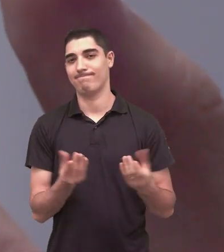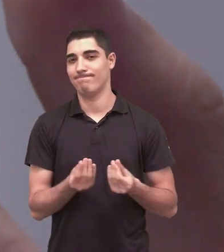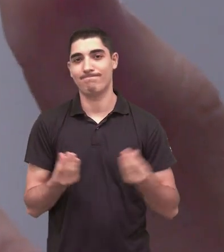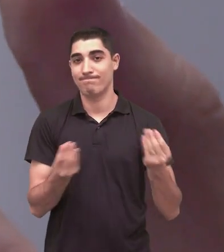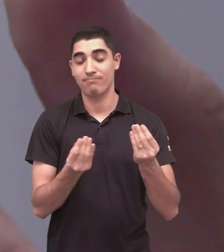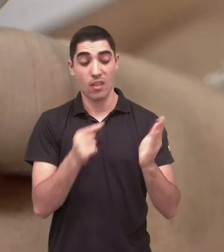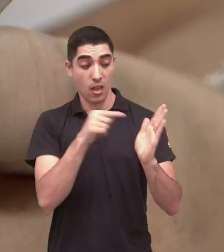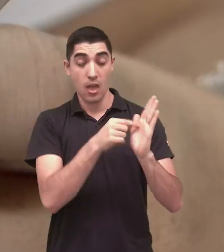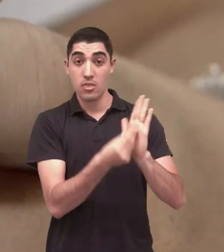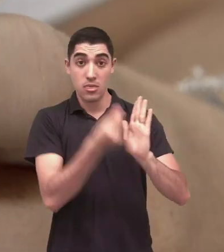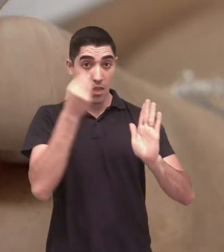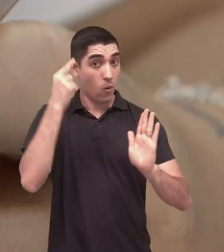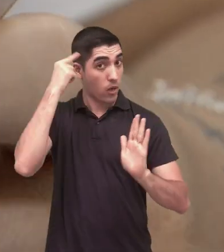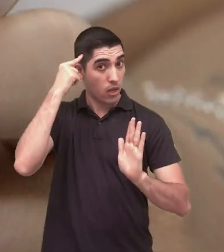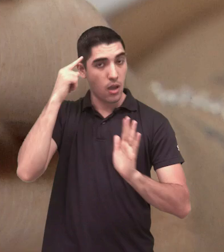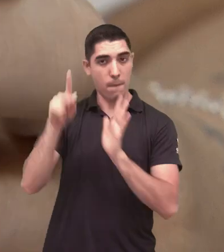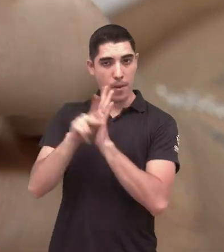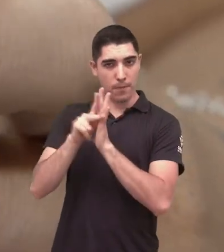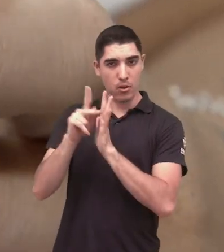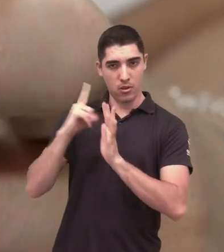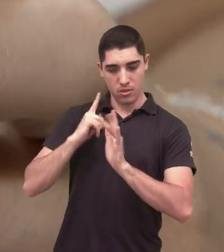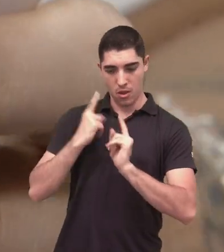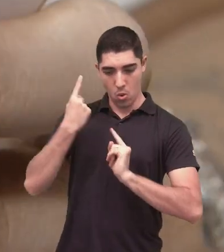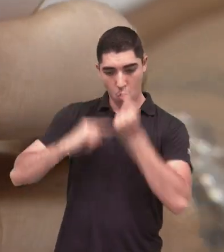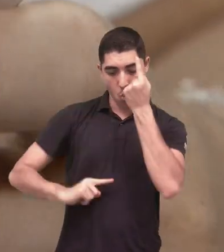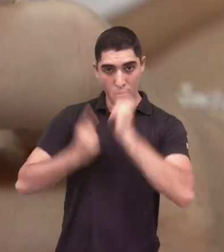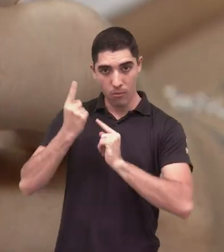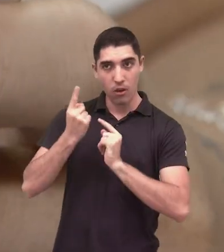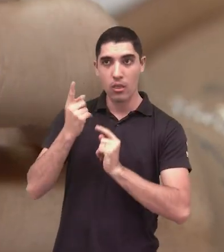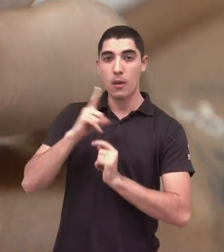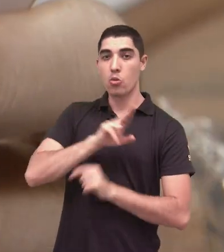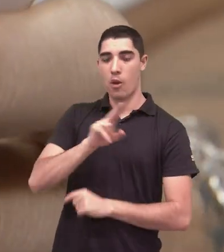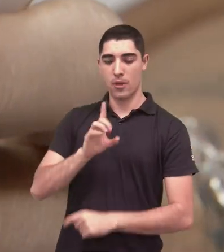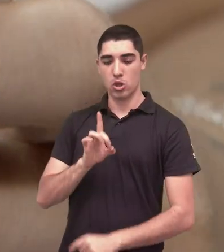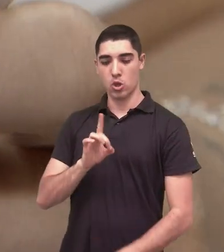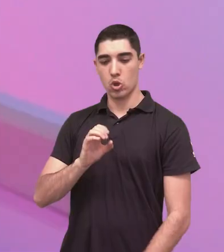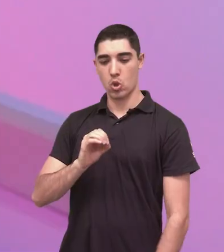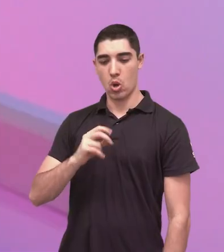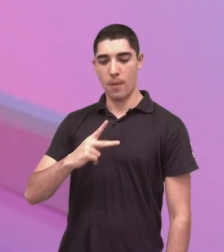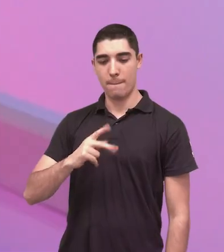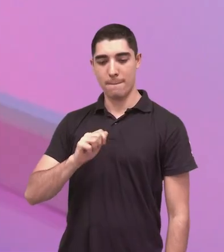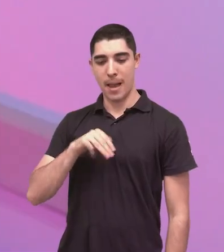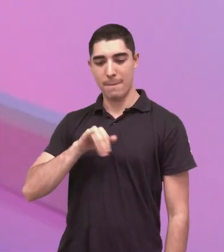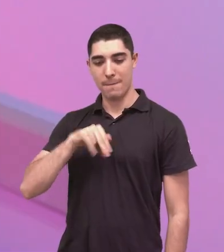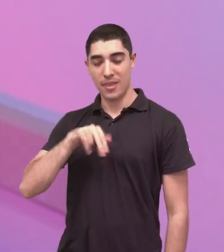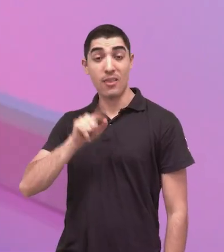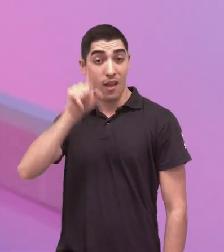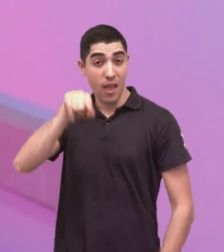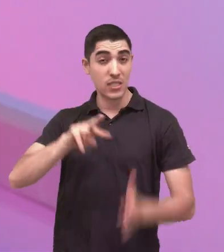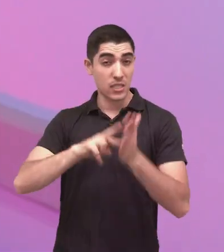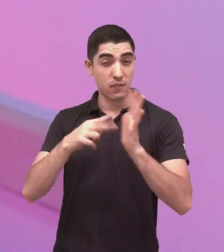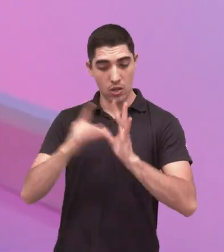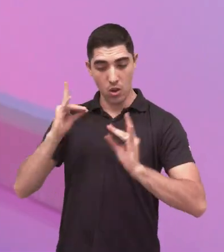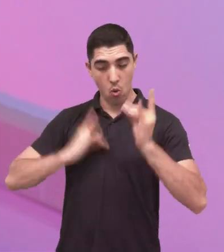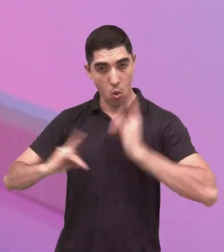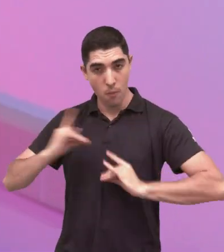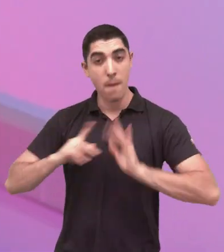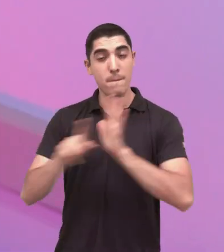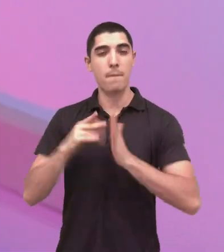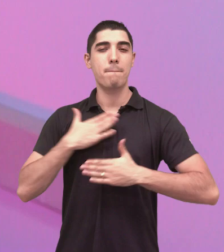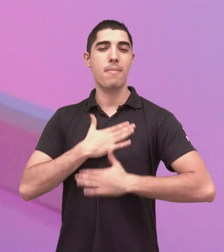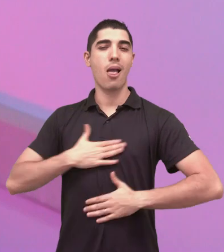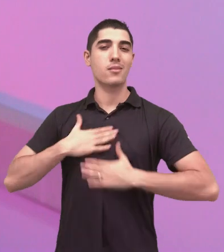do aplicativo. Isso libera um hormônio chamado dopamina, o que causa o vício. Todas essas informações, elas vão